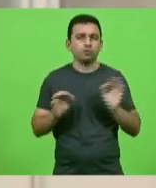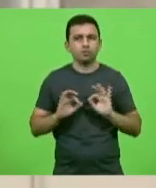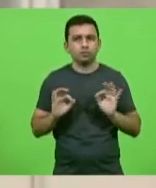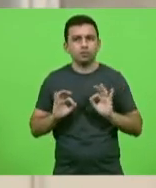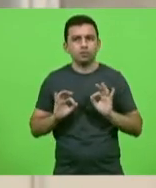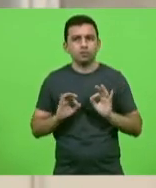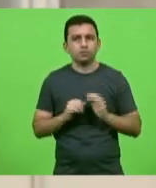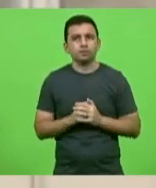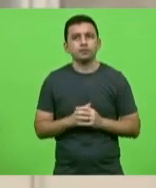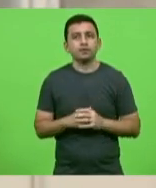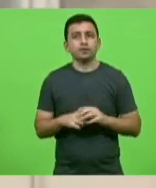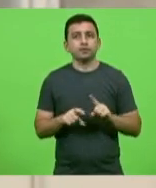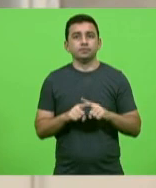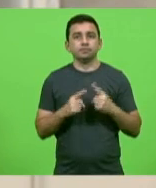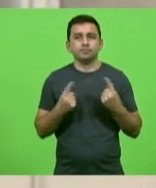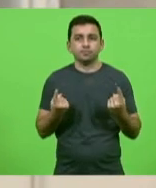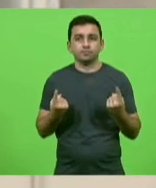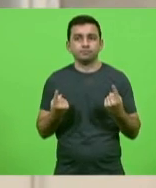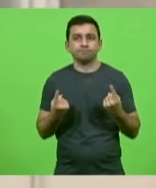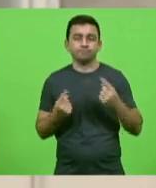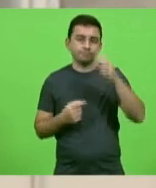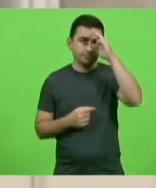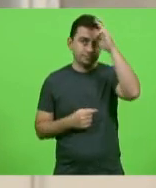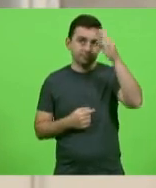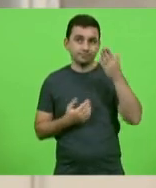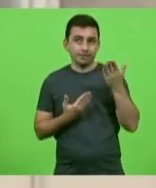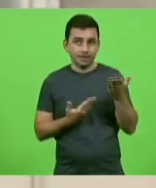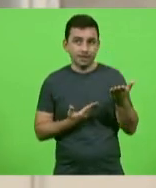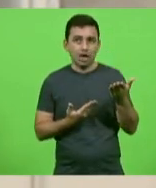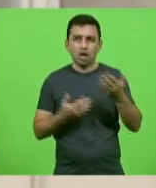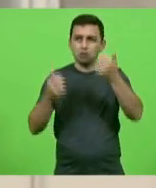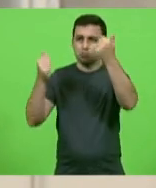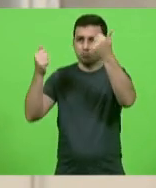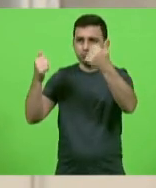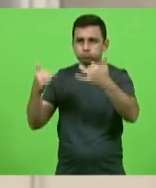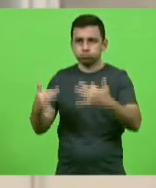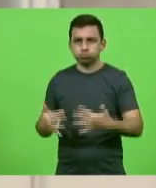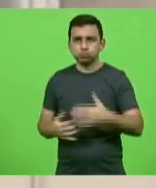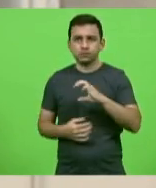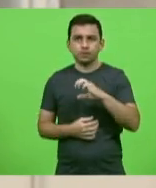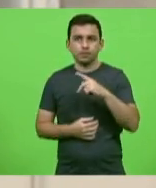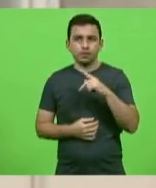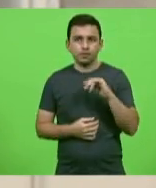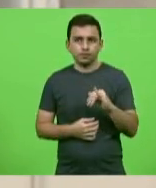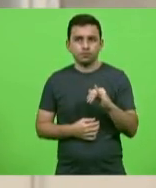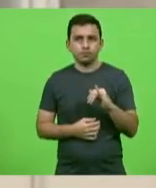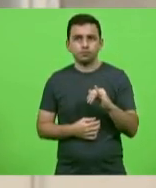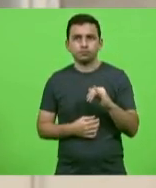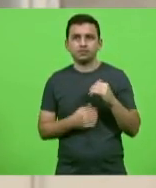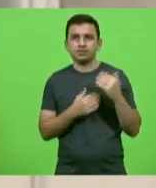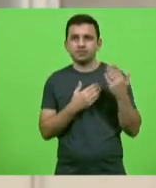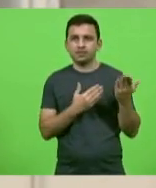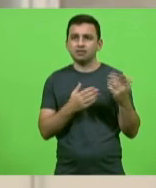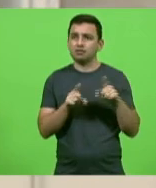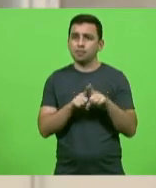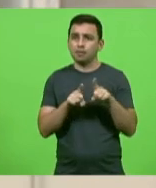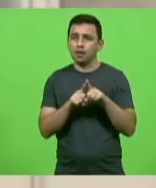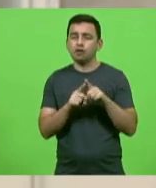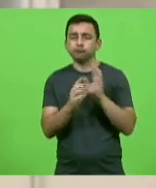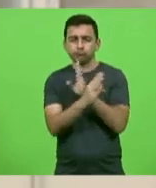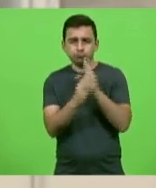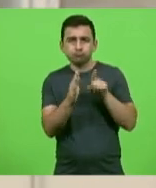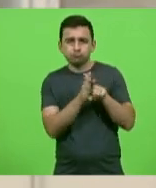fatos Carlos Moisés da Silva prestou informações à CPI na condição também